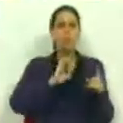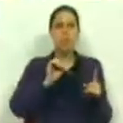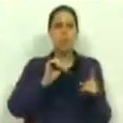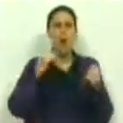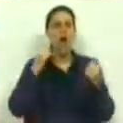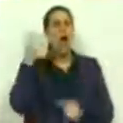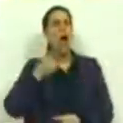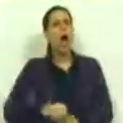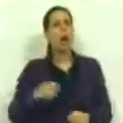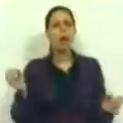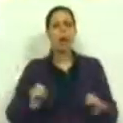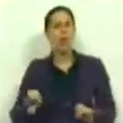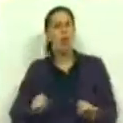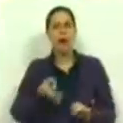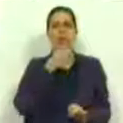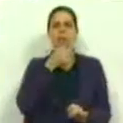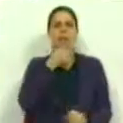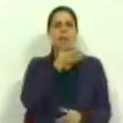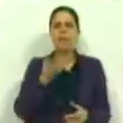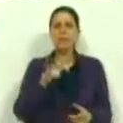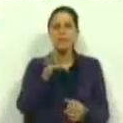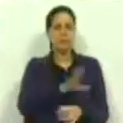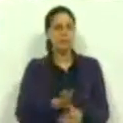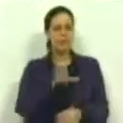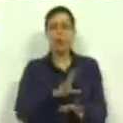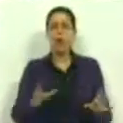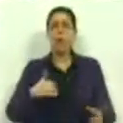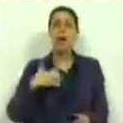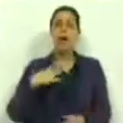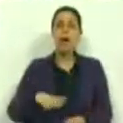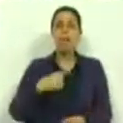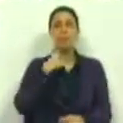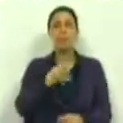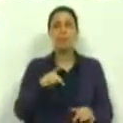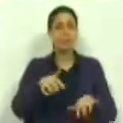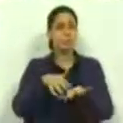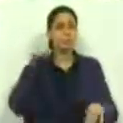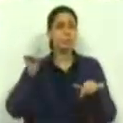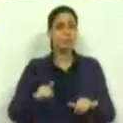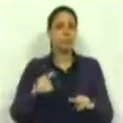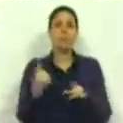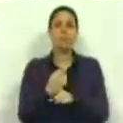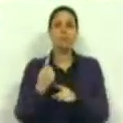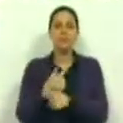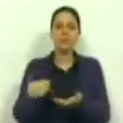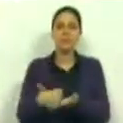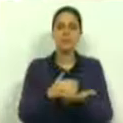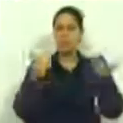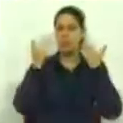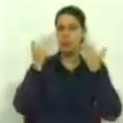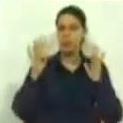tem sequer autoridade para poder falar nesses termos. Eu queria aqui só partilhar com a Câmara os seguintes